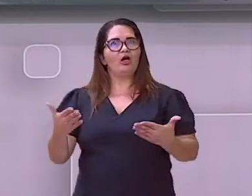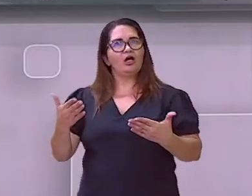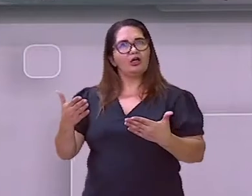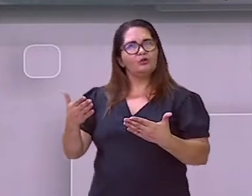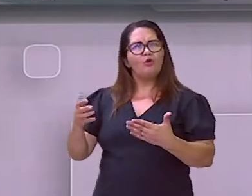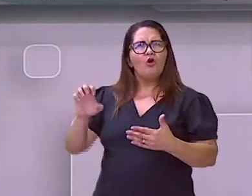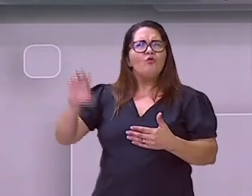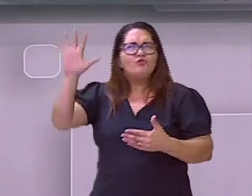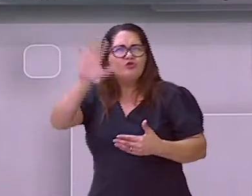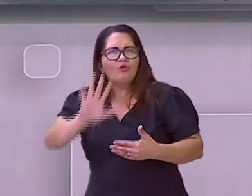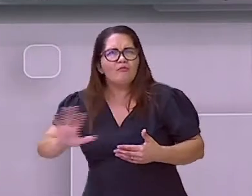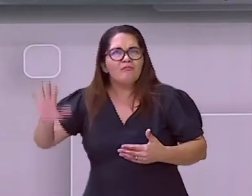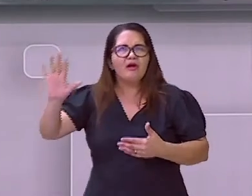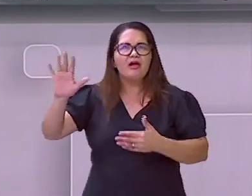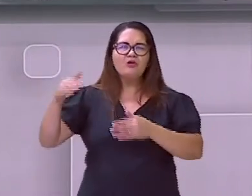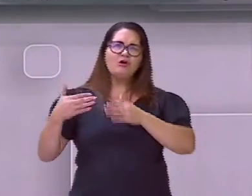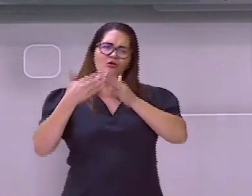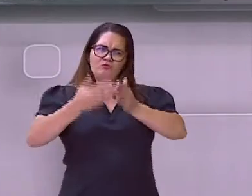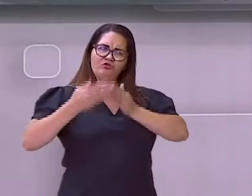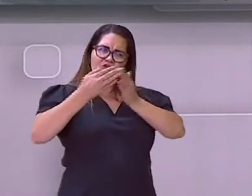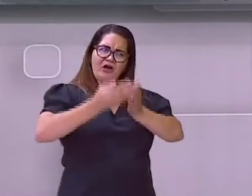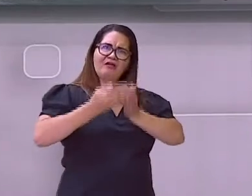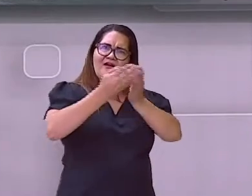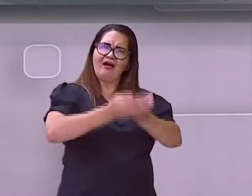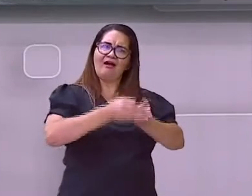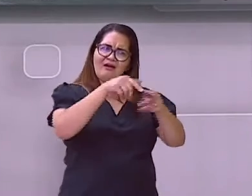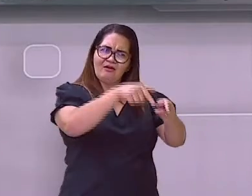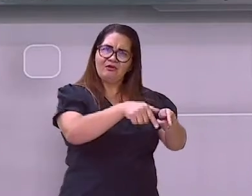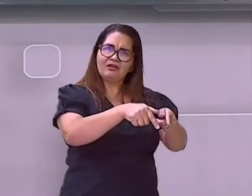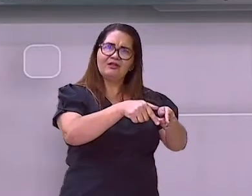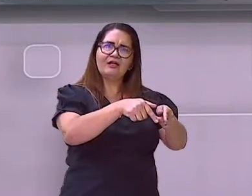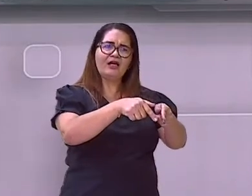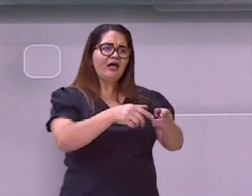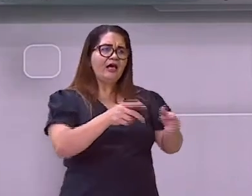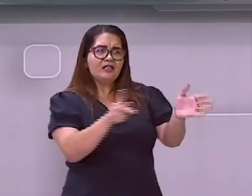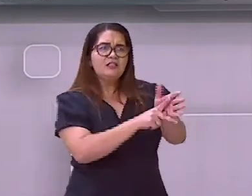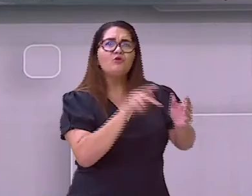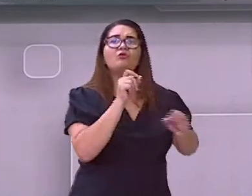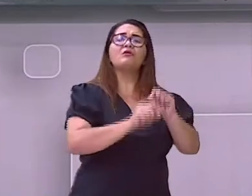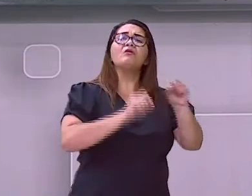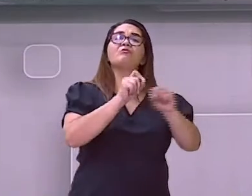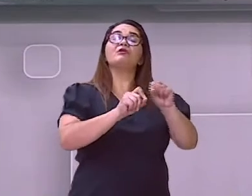Essa aqui é uma das.